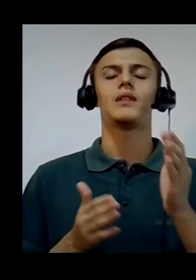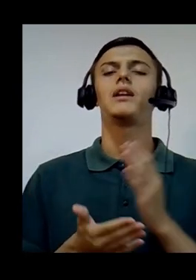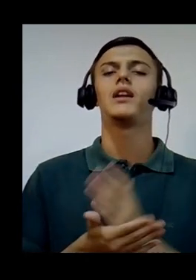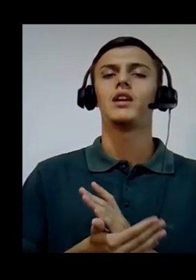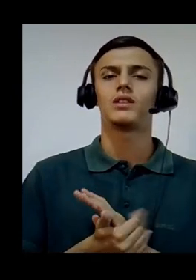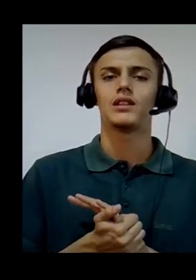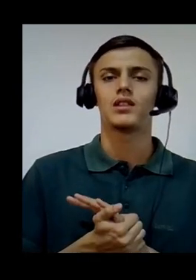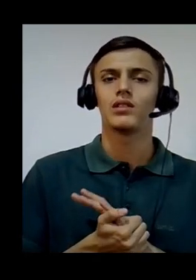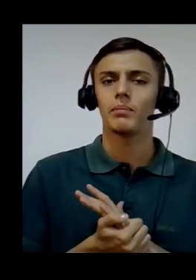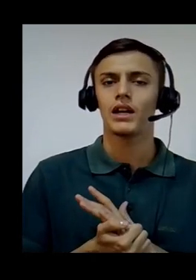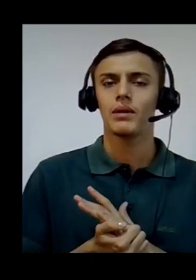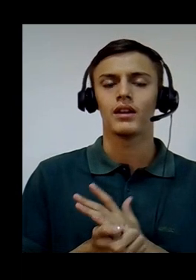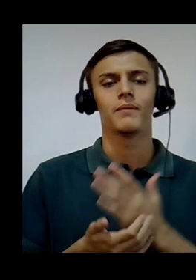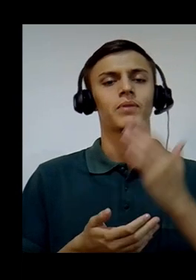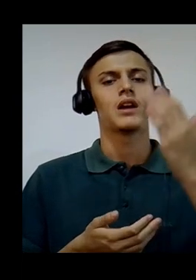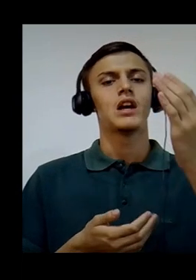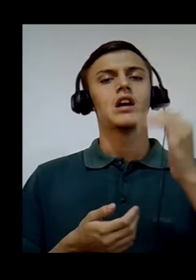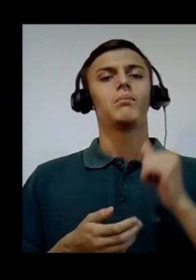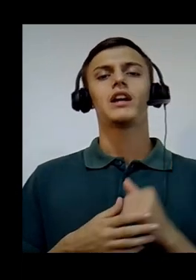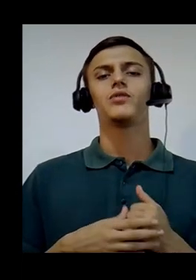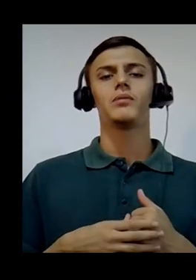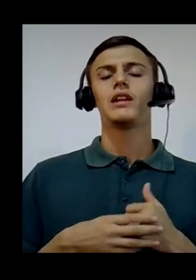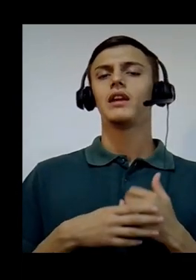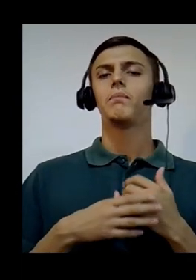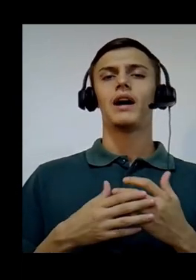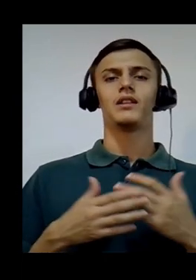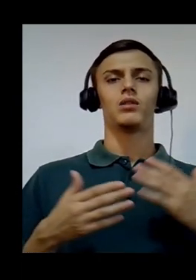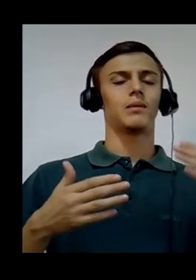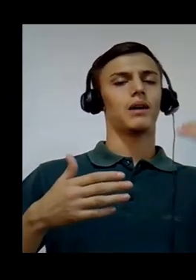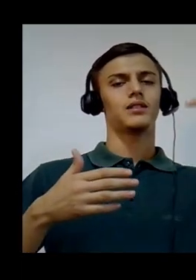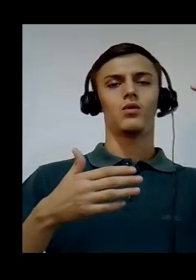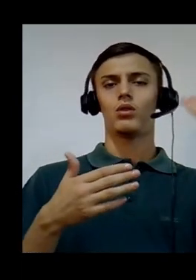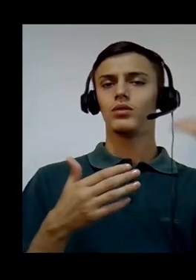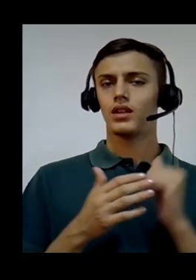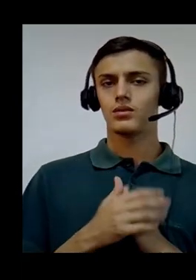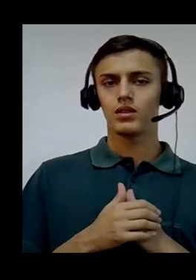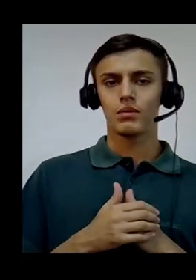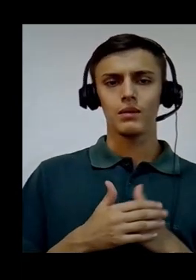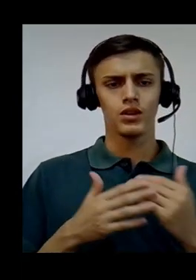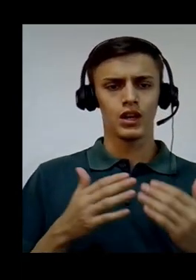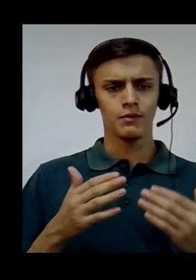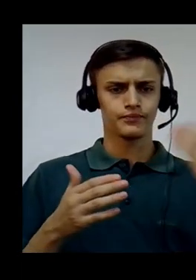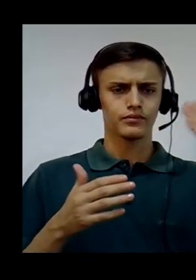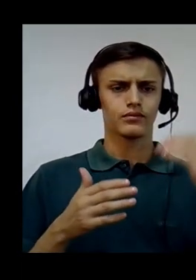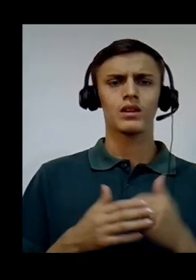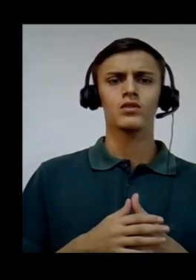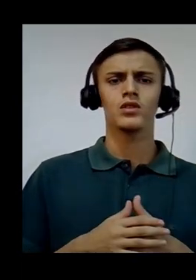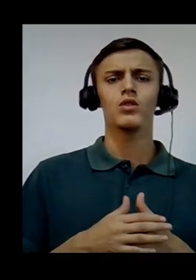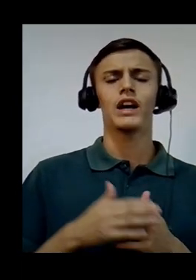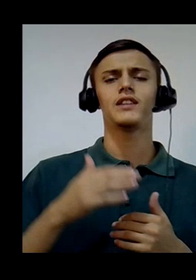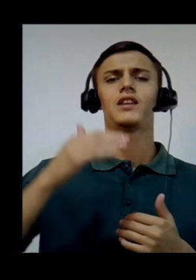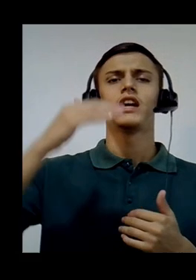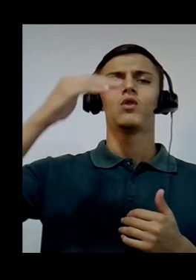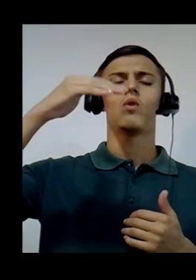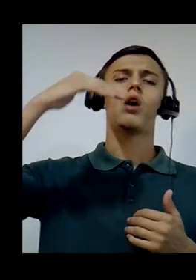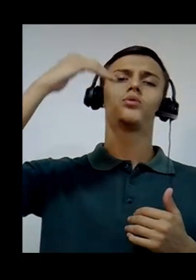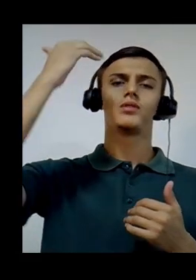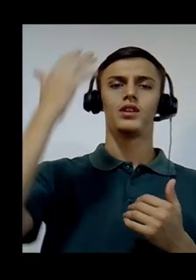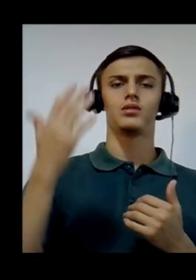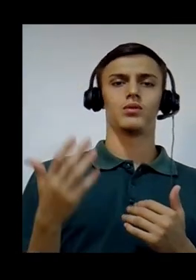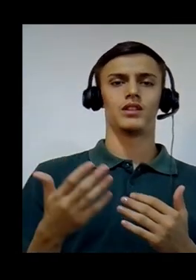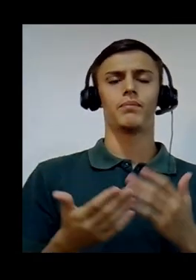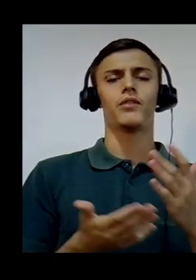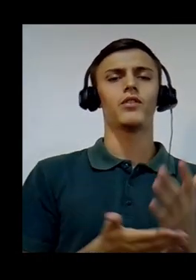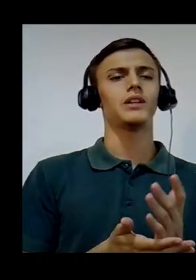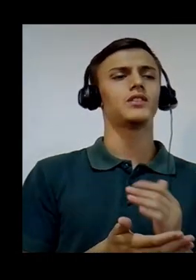aqui. Sempre leia o que está escrito na placa amarela. Placa vermelha daí pare, não ultrapasse igual no trânsito também, porque são locais com